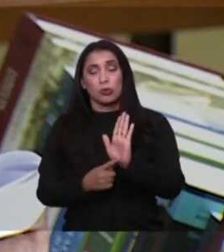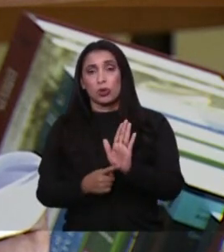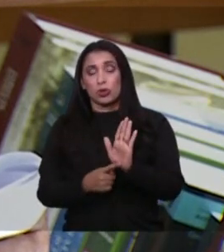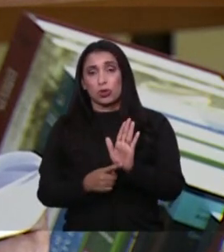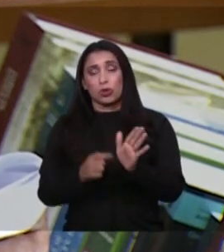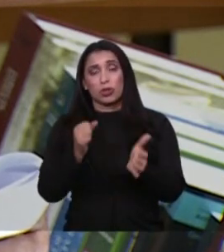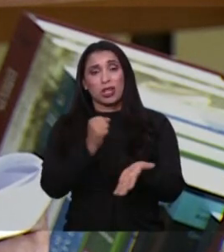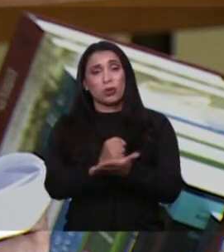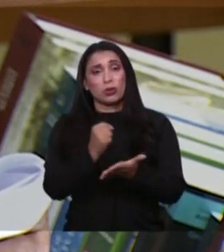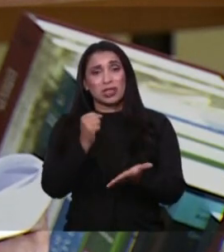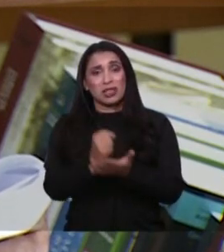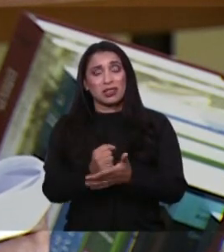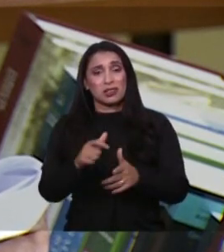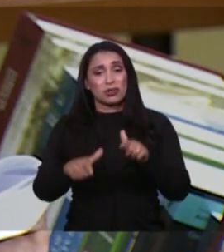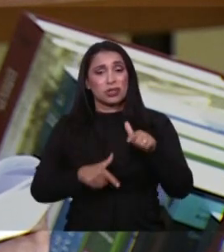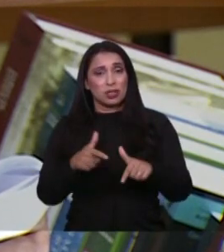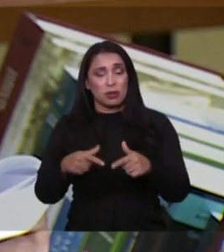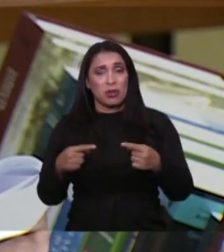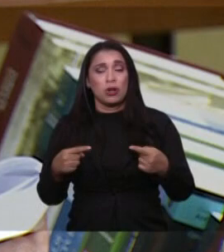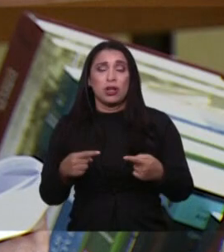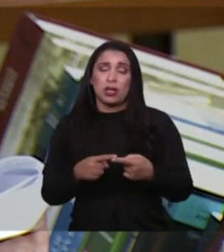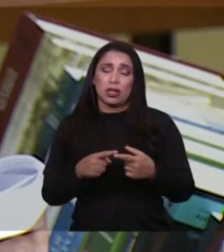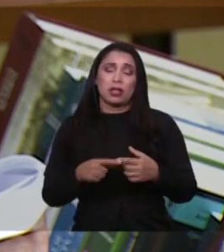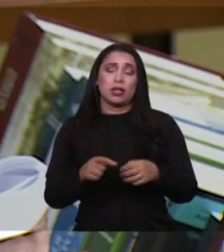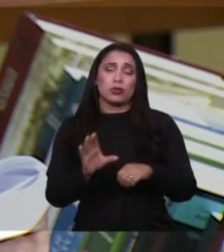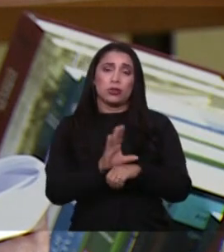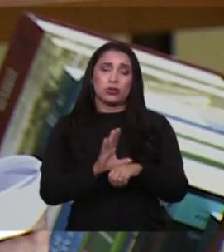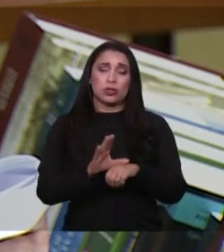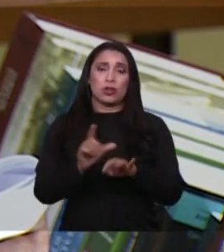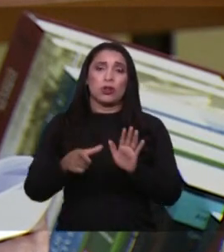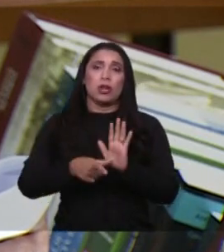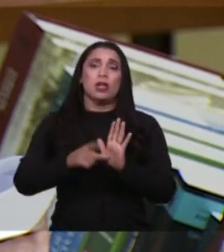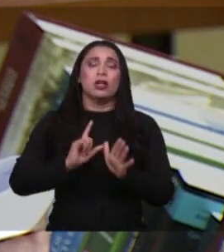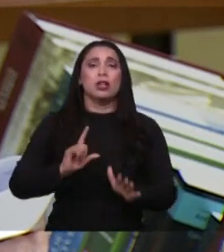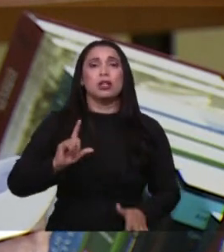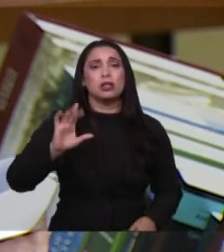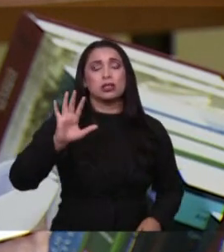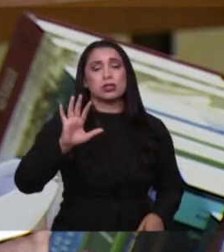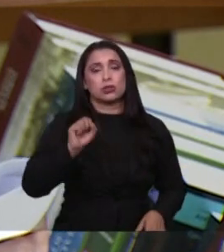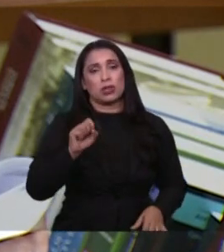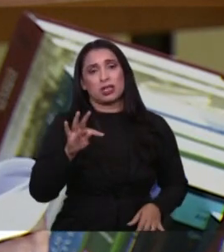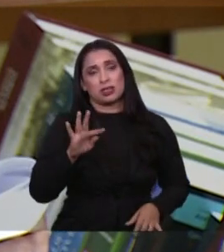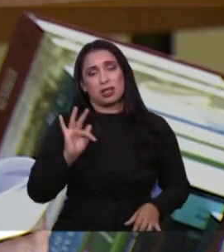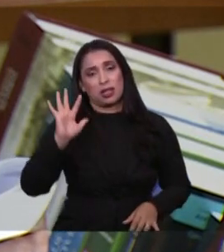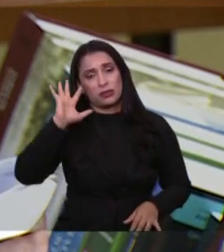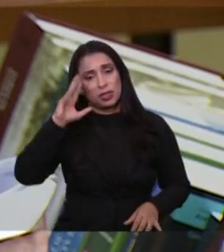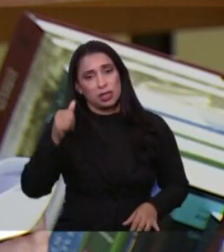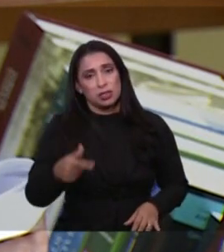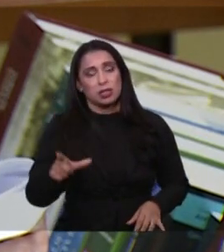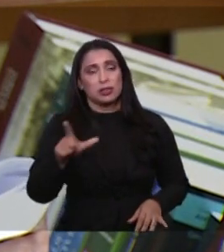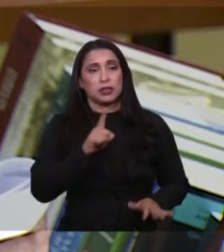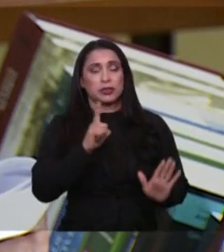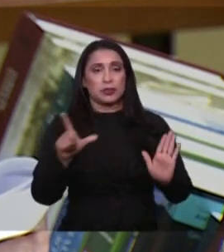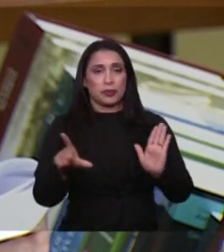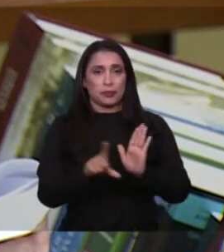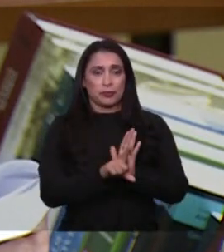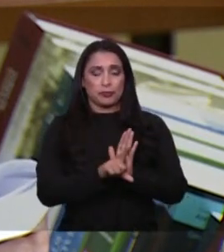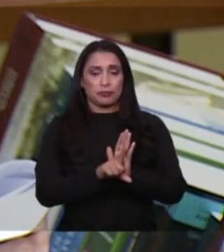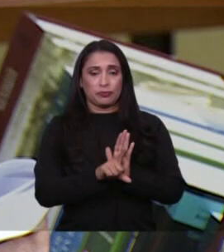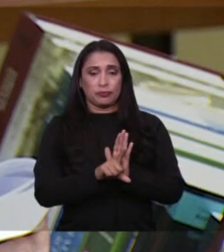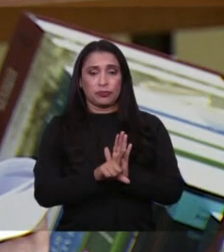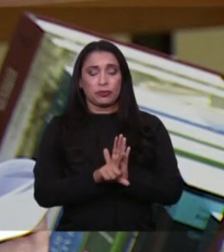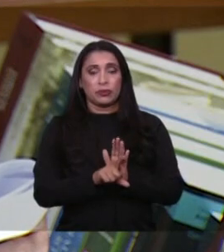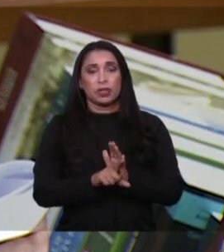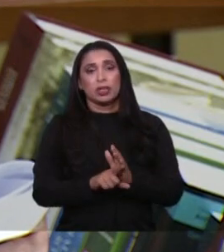contratação do serviço era constitucional antes mesmo das decisões do Supremo sobre o tema e antes da existência da lei. E, por fim, alega